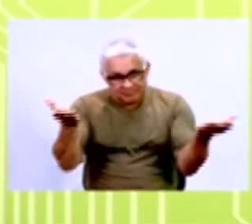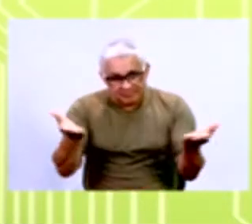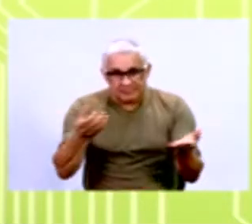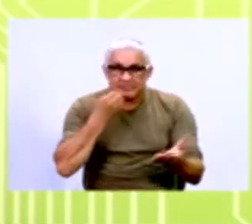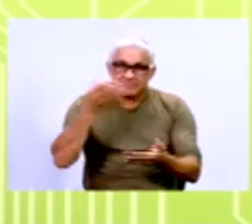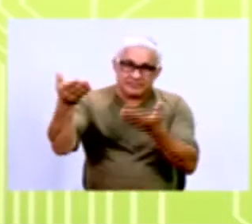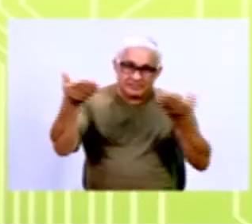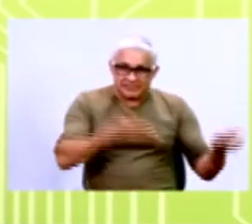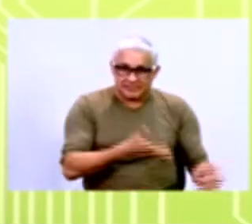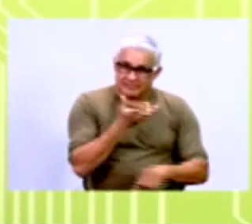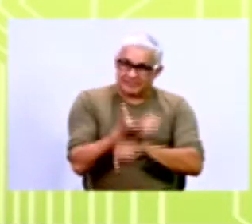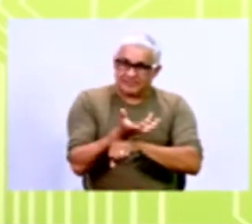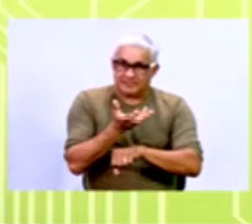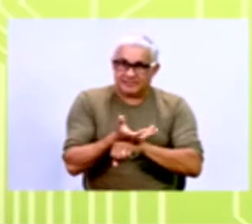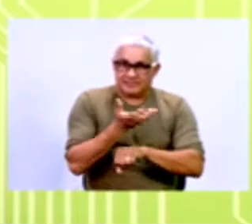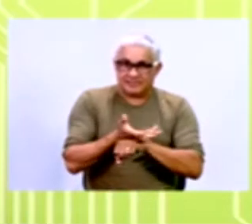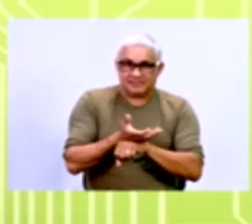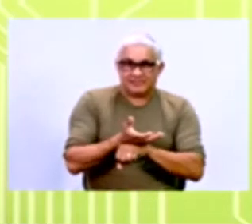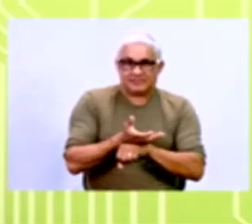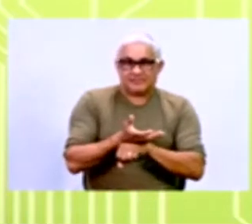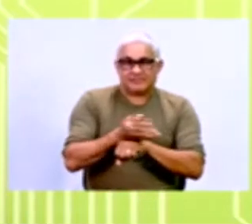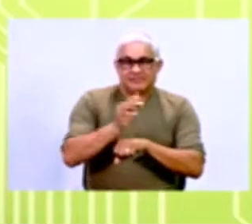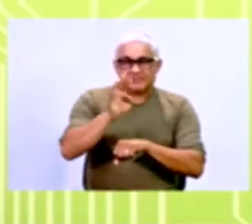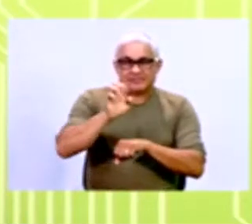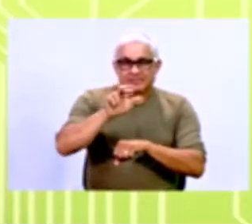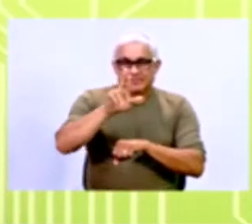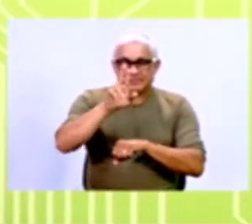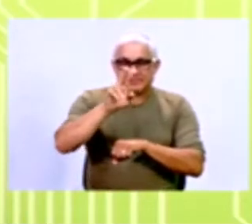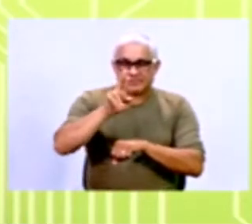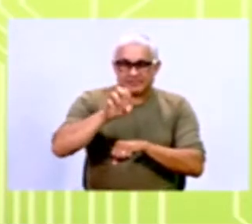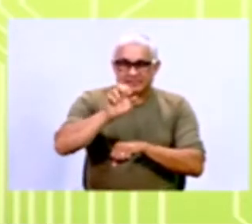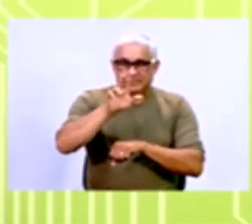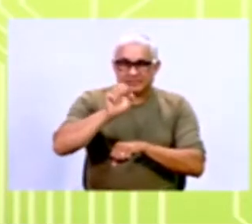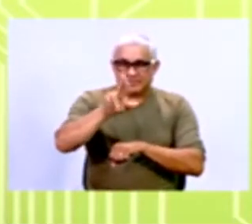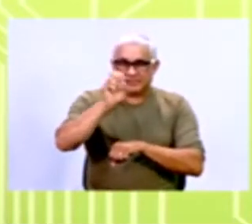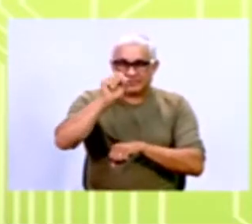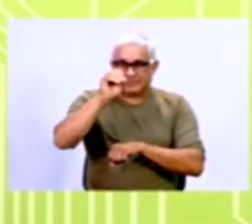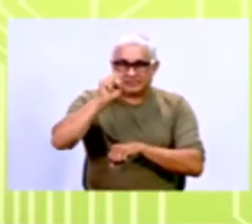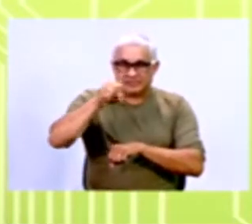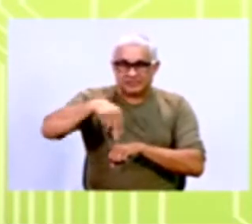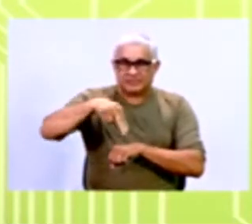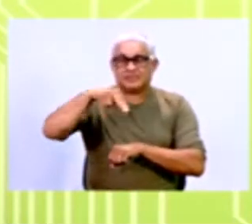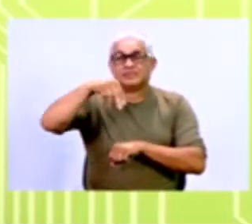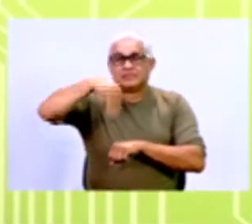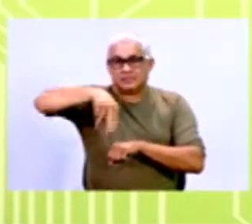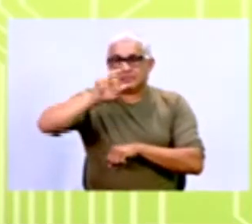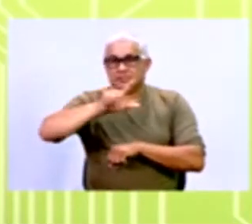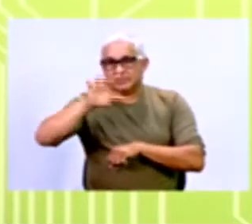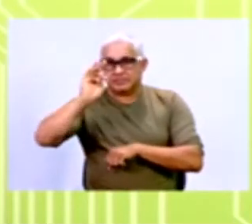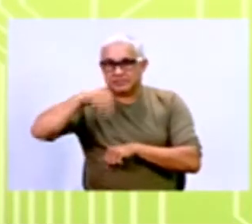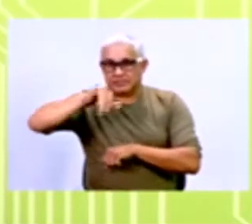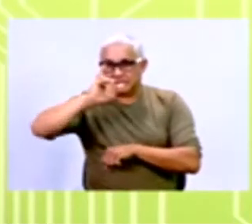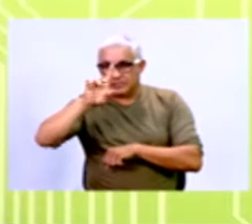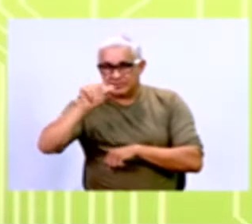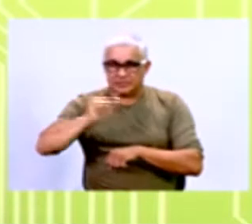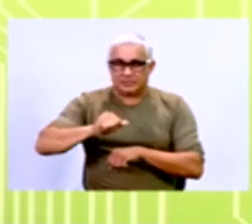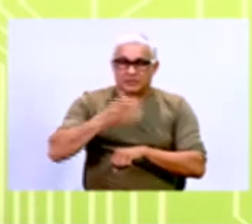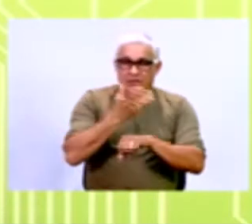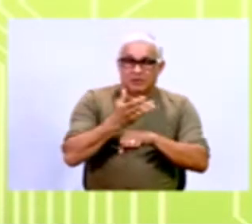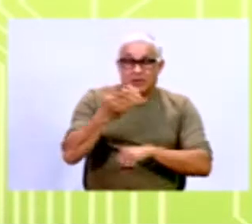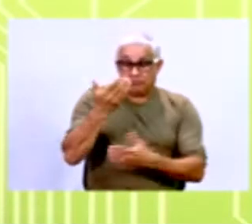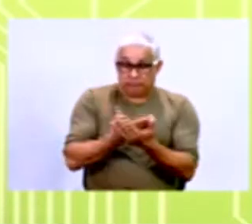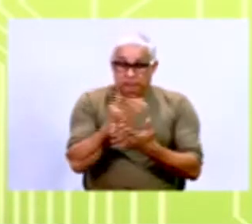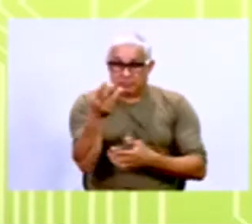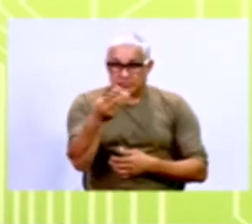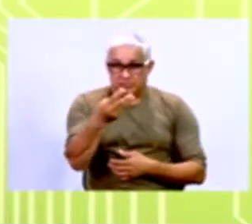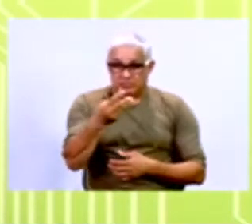bem-vindos a mais uma disciplina de recursos multimídia. Hoje a nossa aula 3 e hoje nosso assunto vai ser